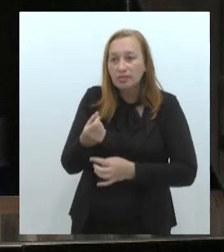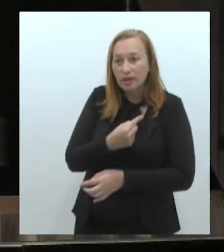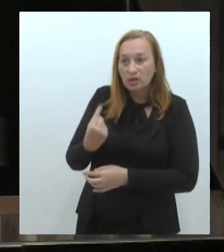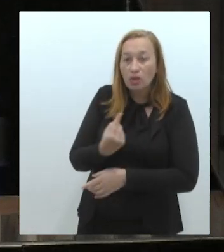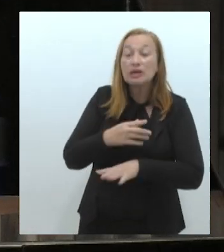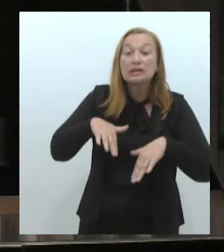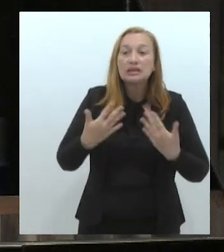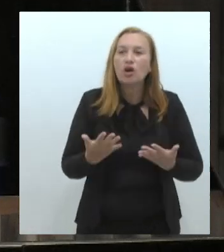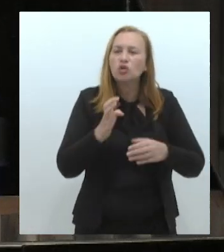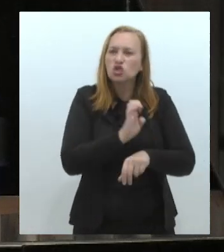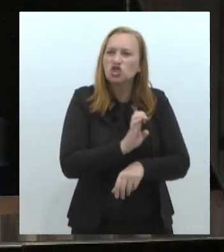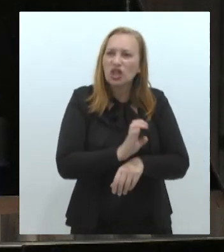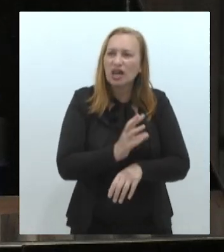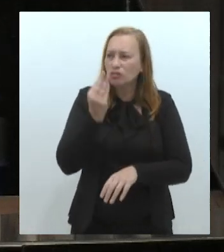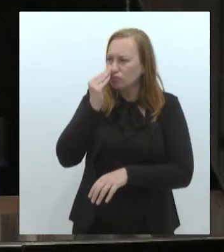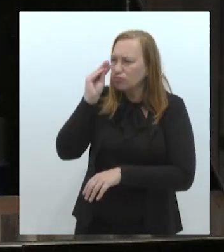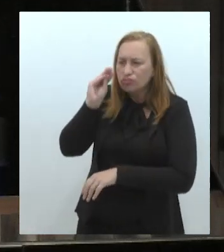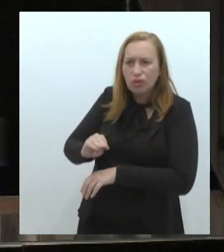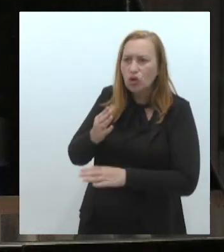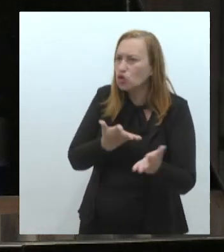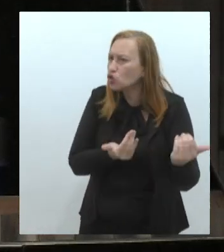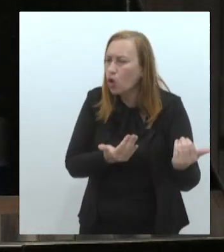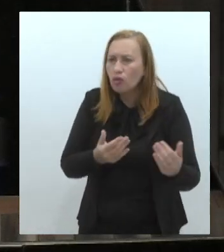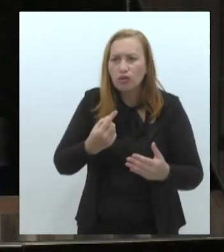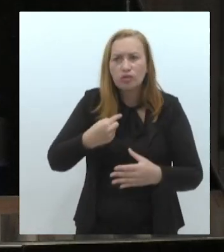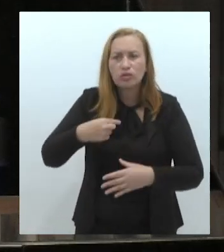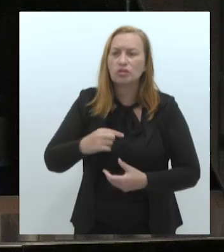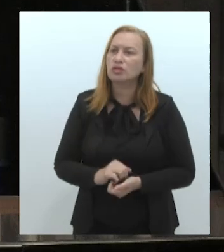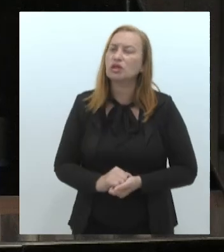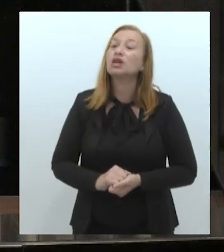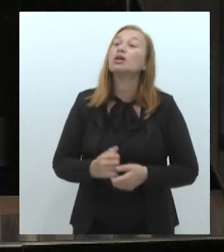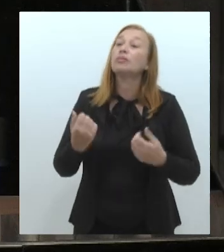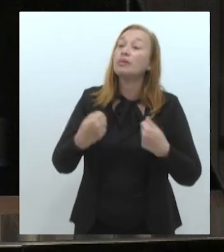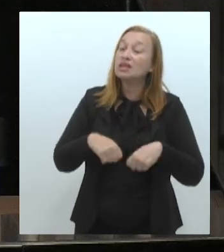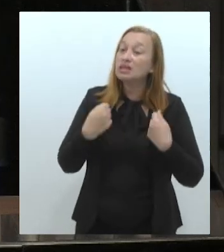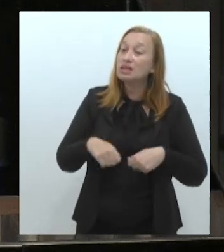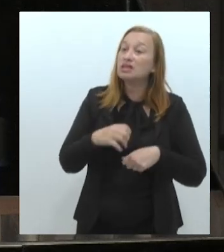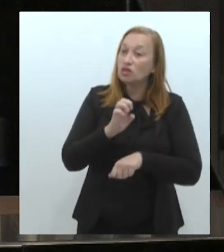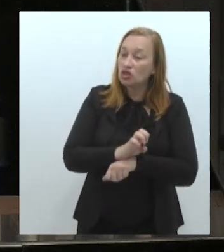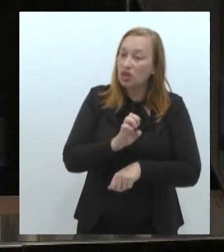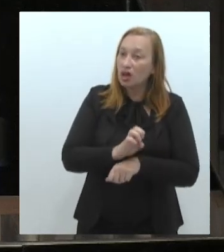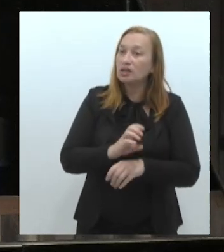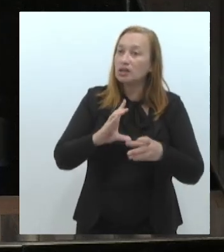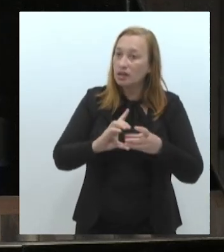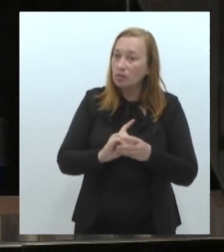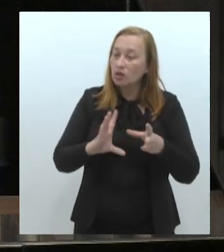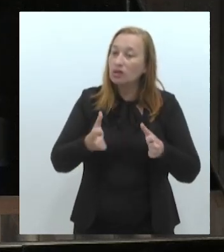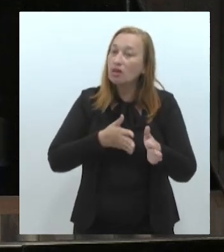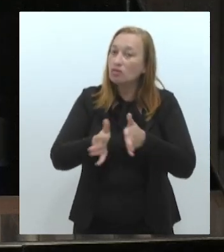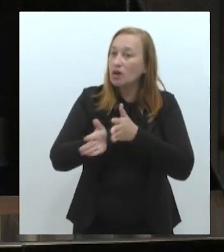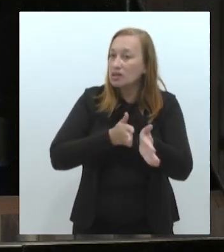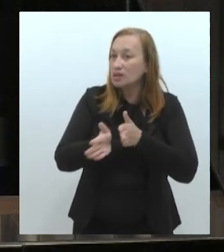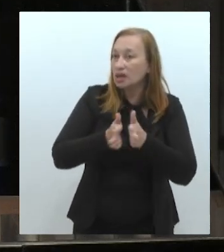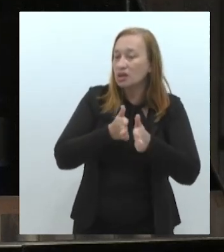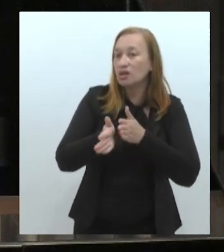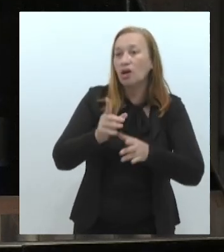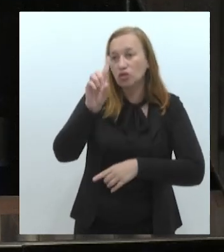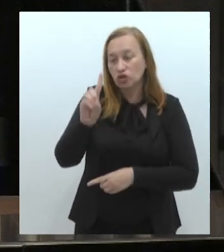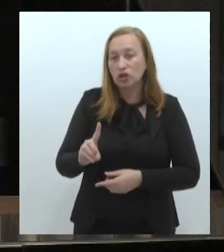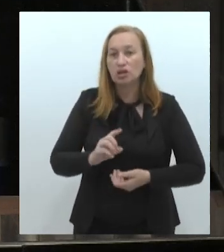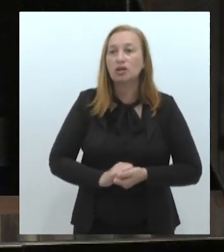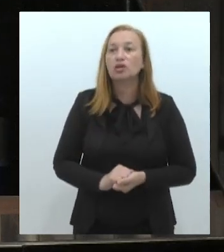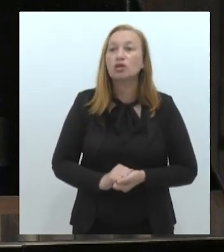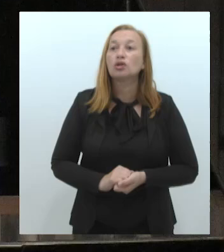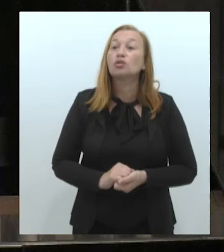Então, o Estado não tem que jogar nenhum jovem para criminalização. O Estado tem que democratizar o acesso aos direitos.